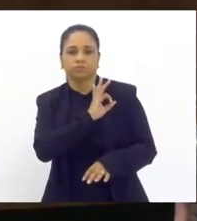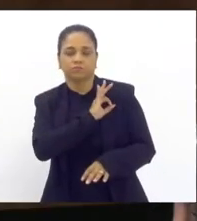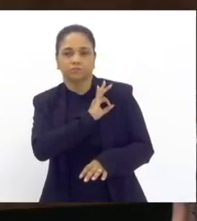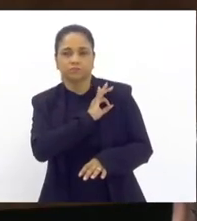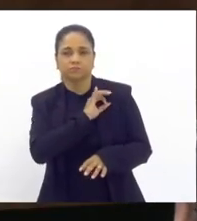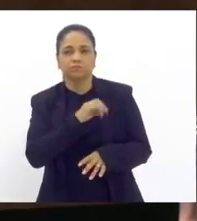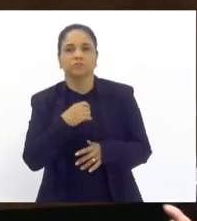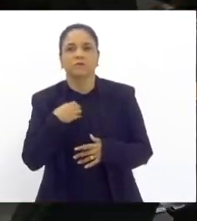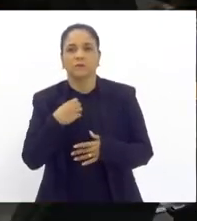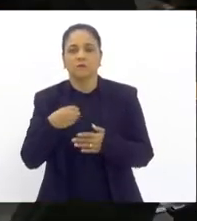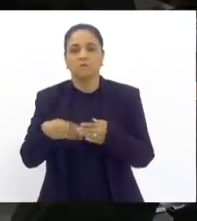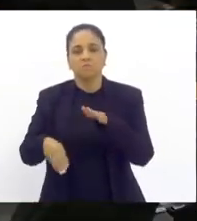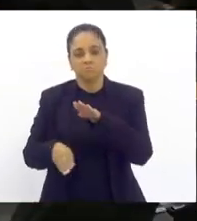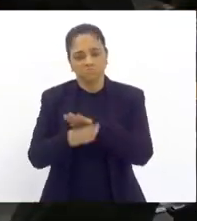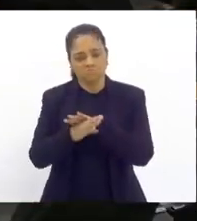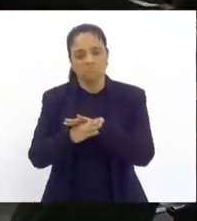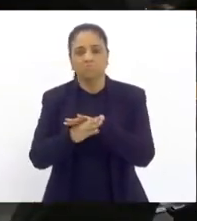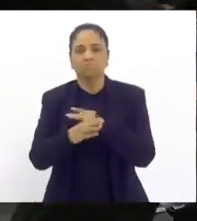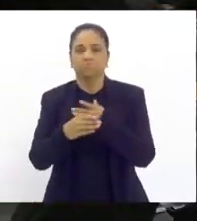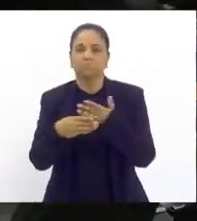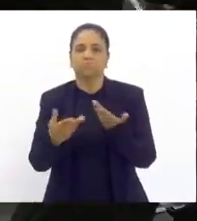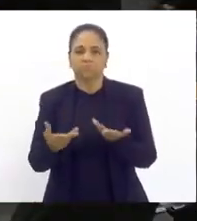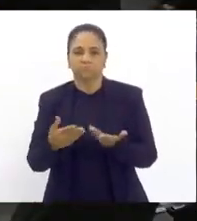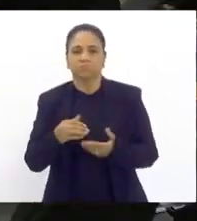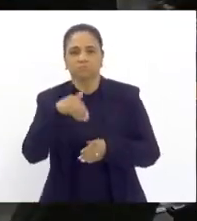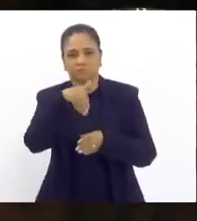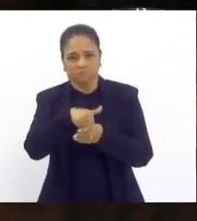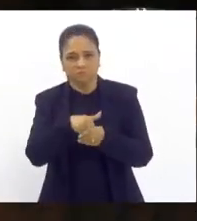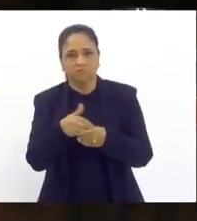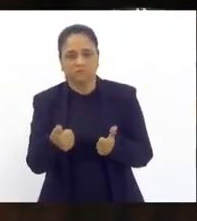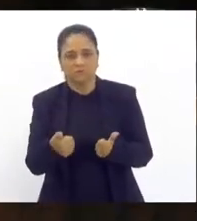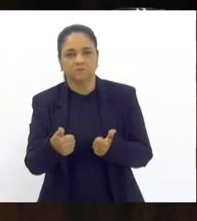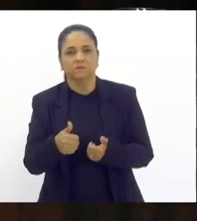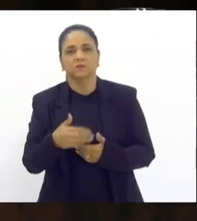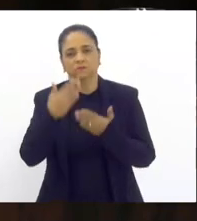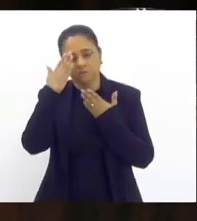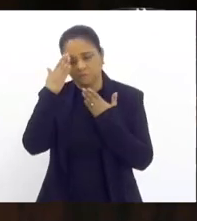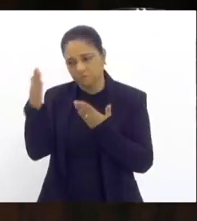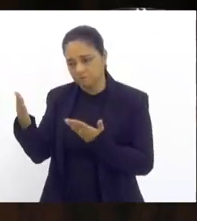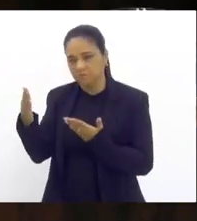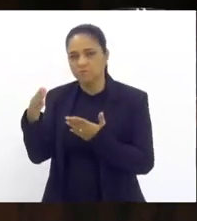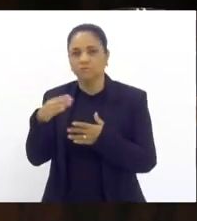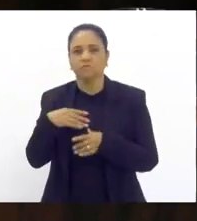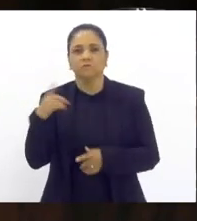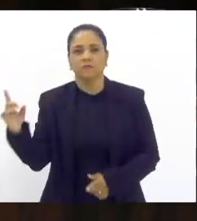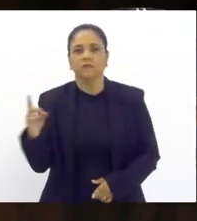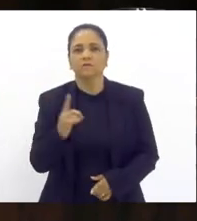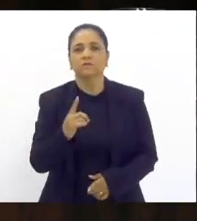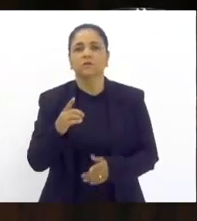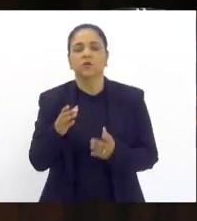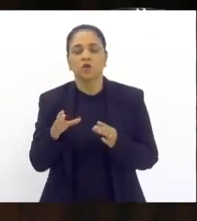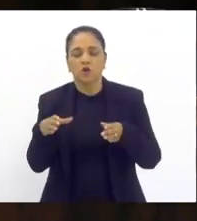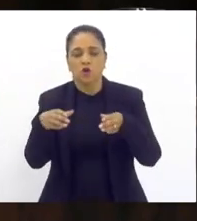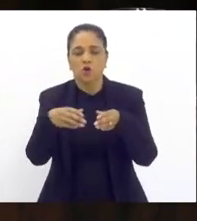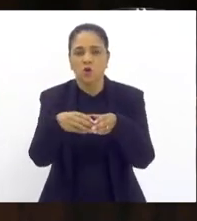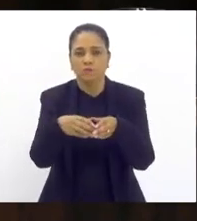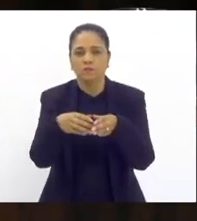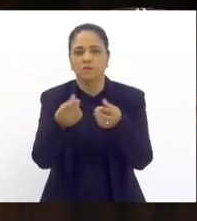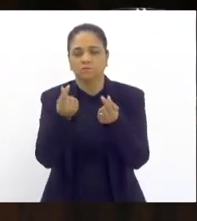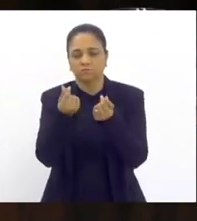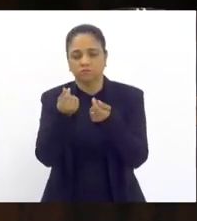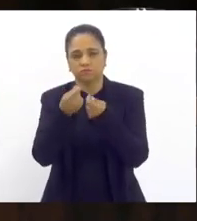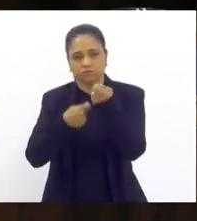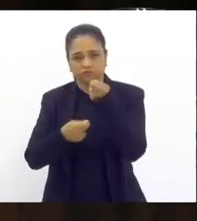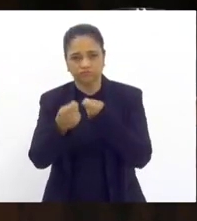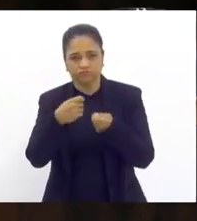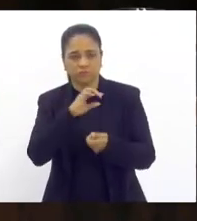Parecer favorável. Obrigada, deputado. Chama agora para proferir o parecer pela Comissão de Orçamento, Finanças,